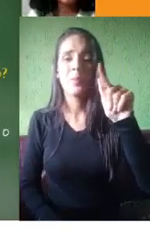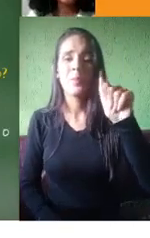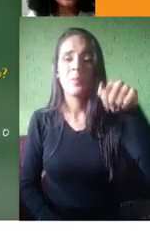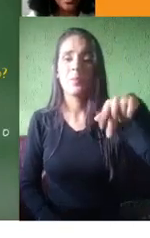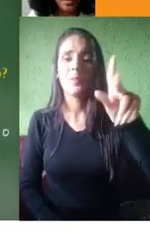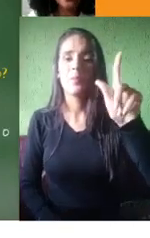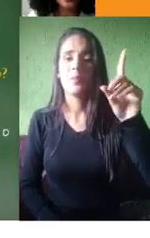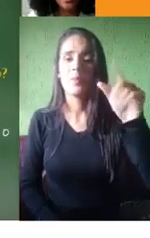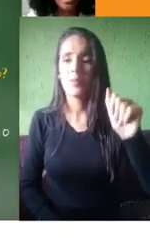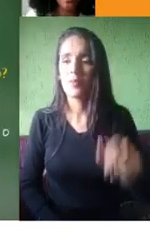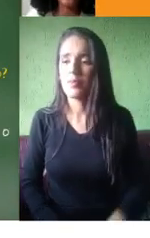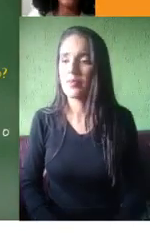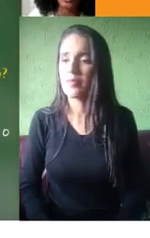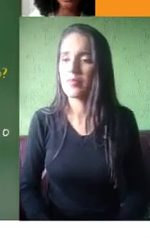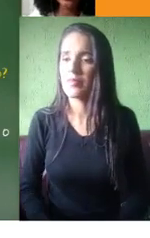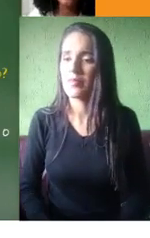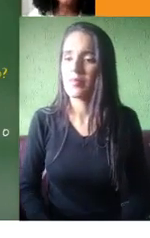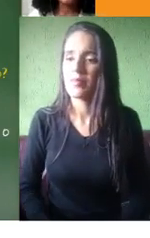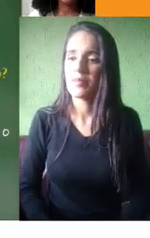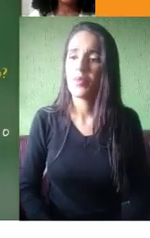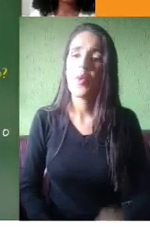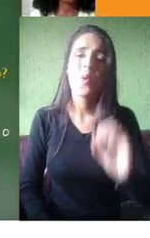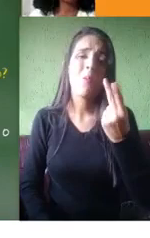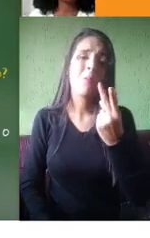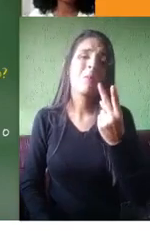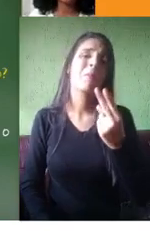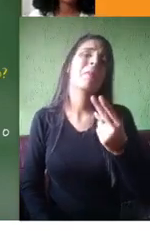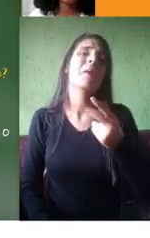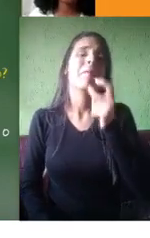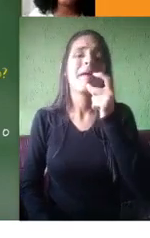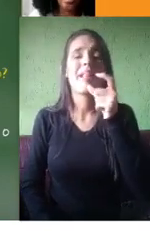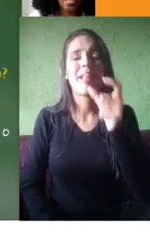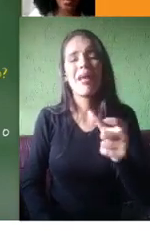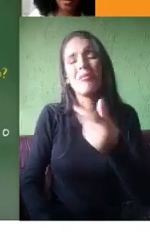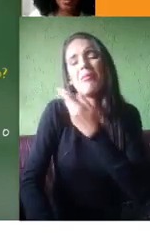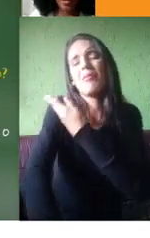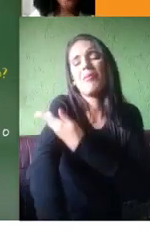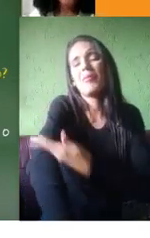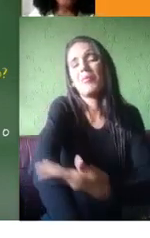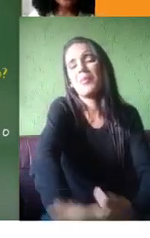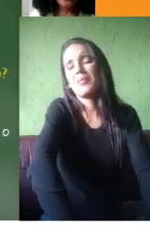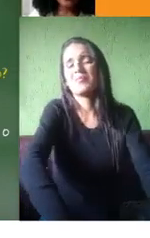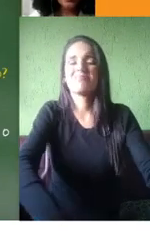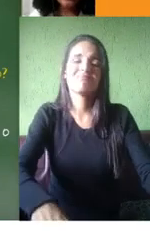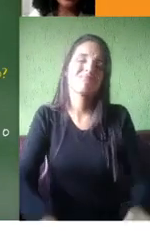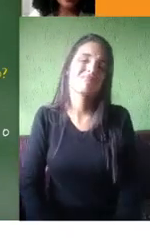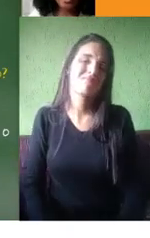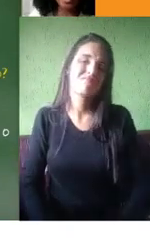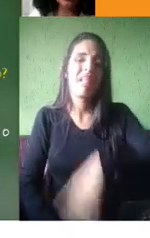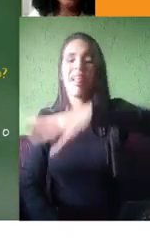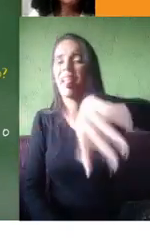de parte do tema e usar como título, e também aquelas palavras completamente genéricas, né,